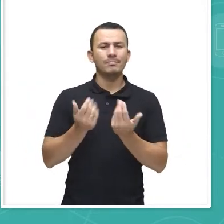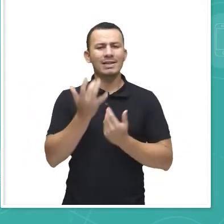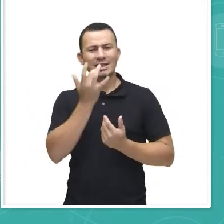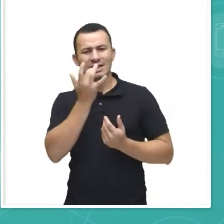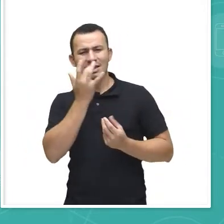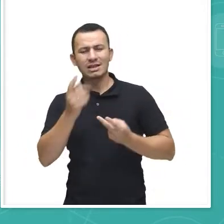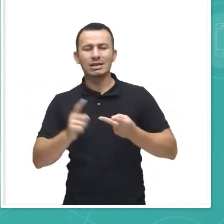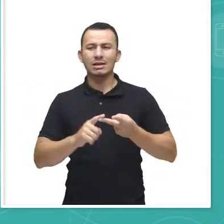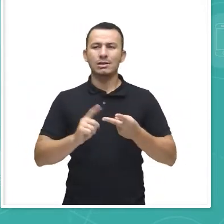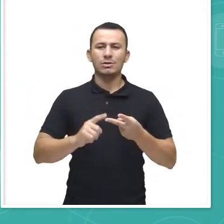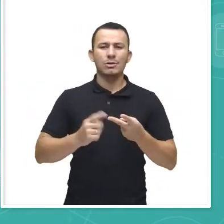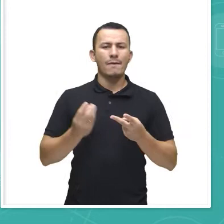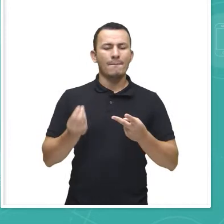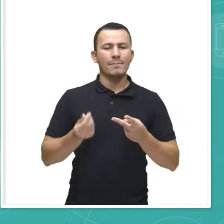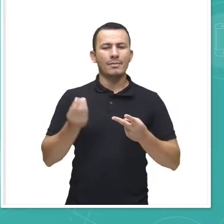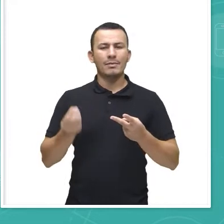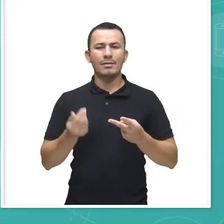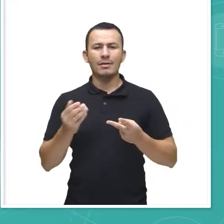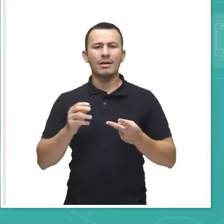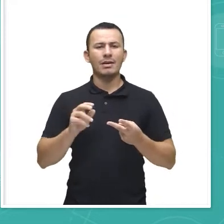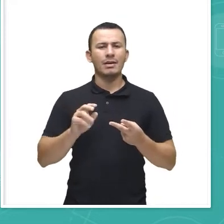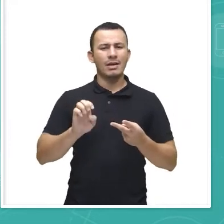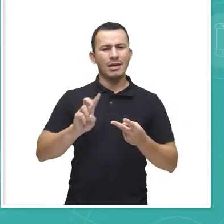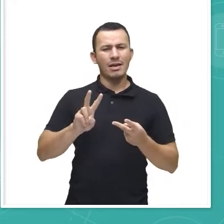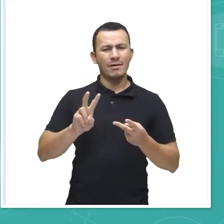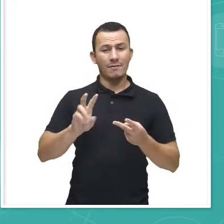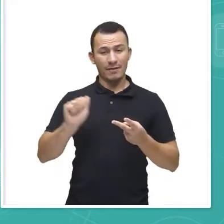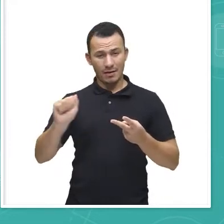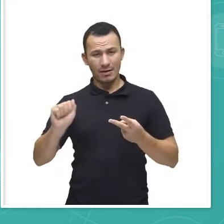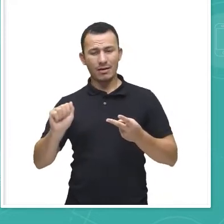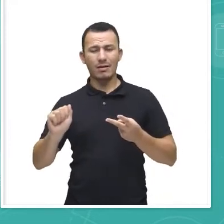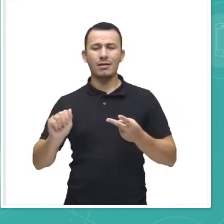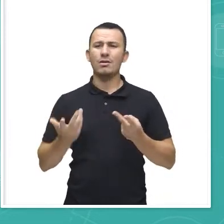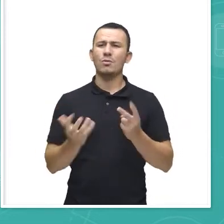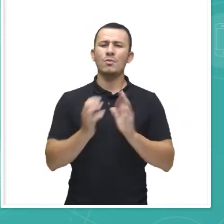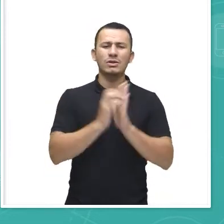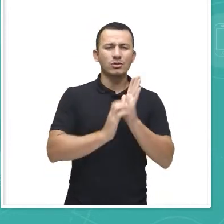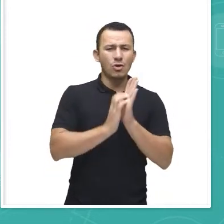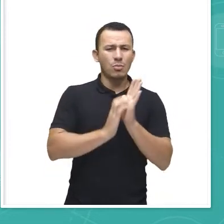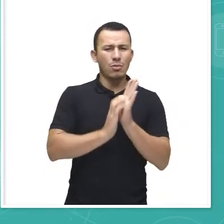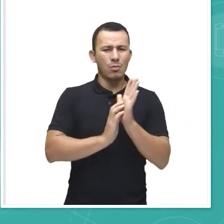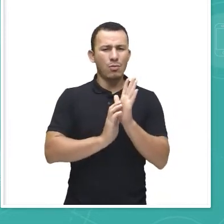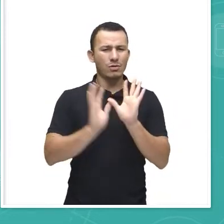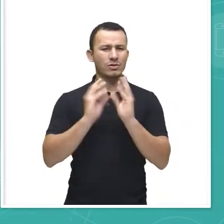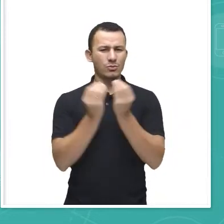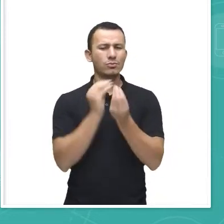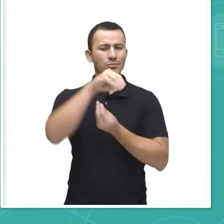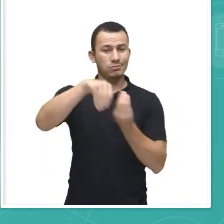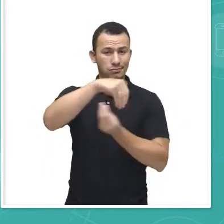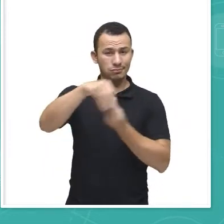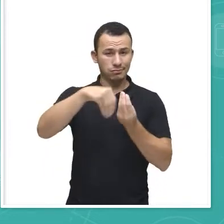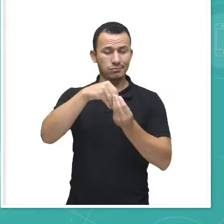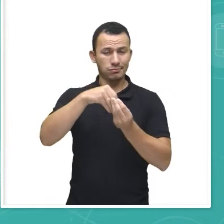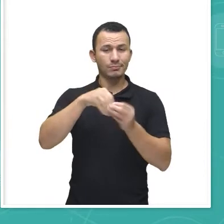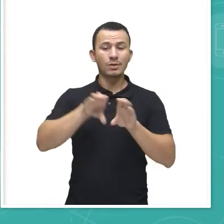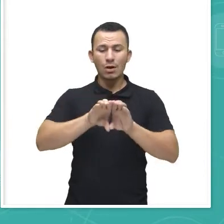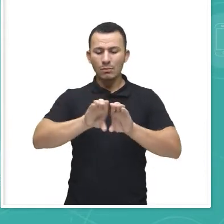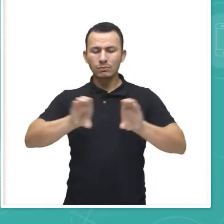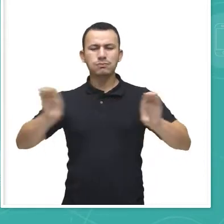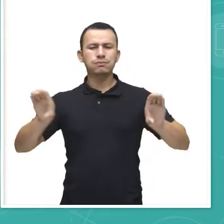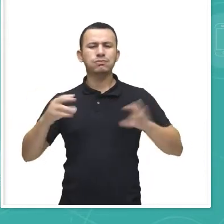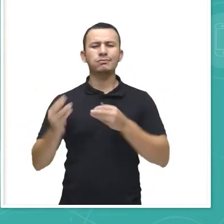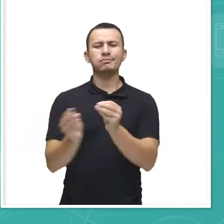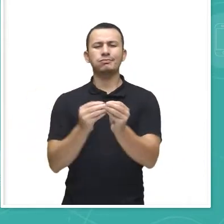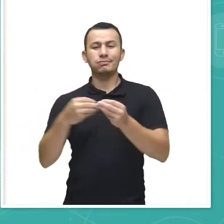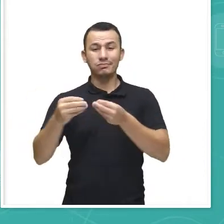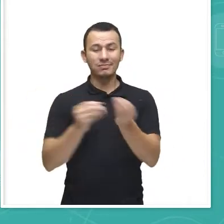né, geralmente ou EVA, ou então um isopor. E aí eles, além de serem flexíveis,